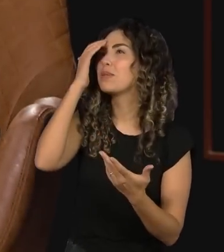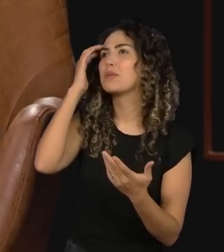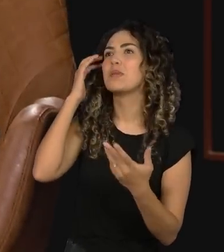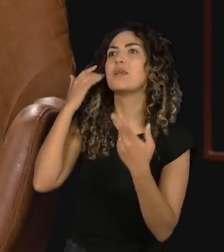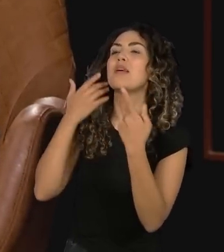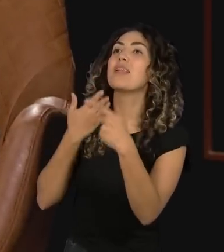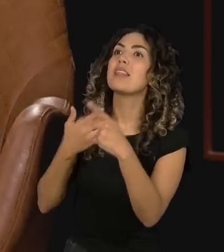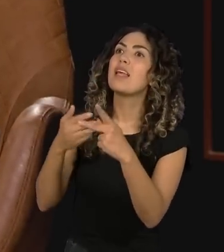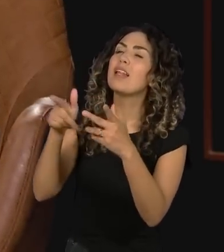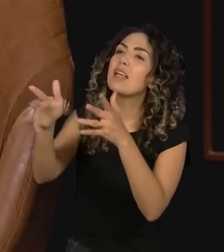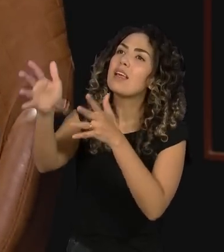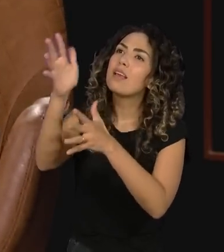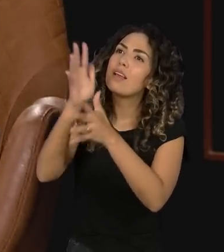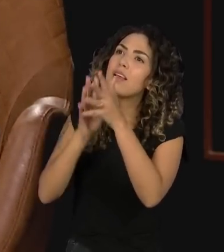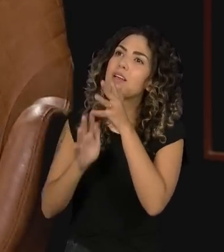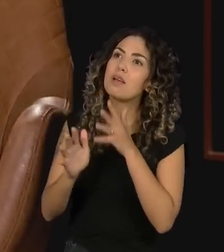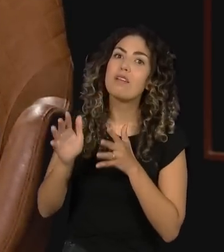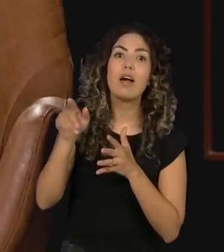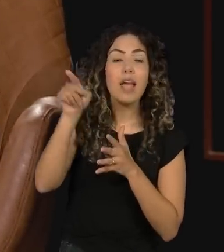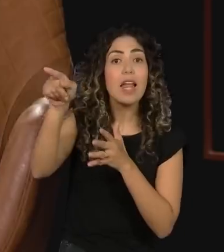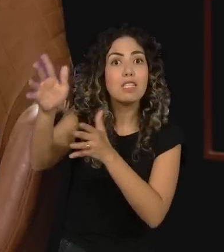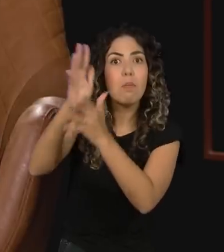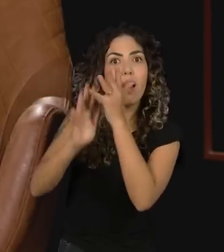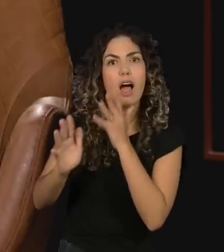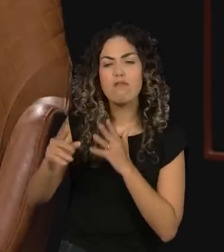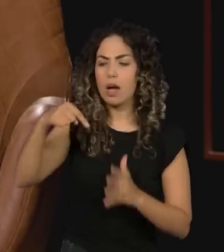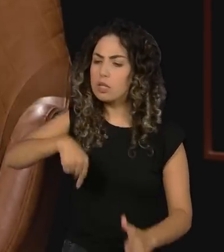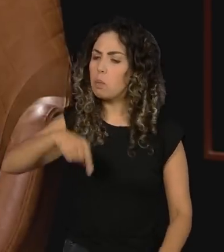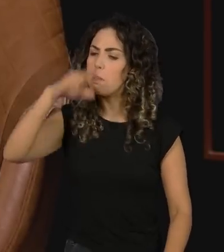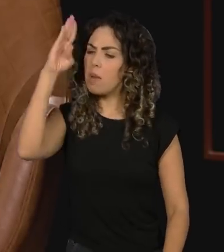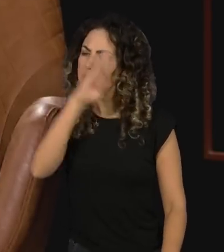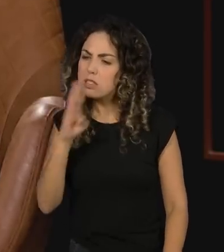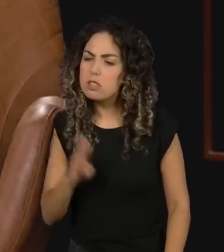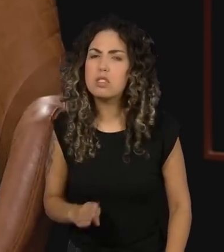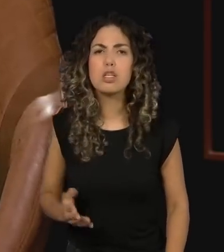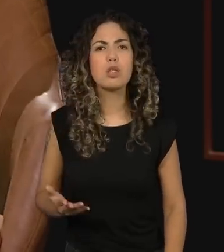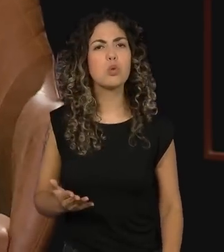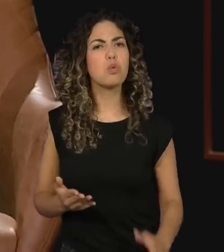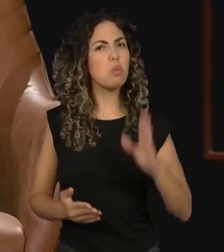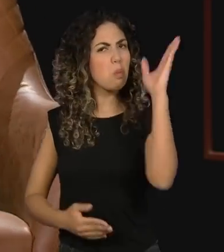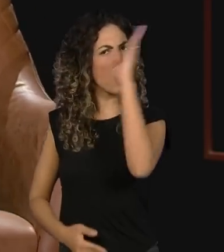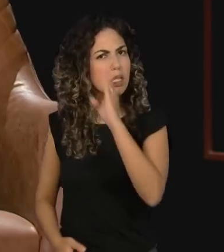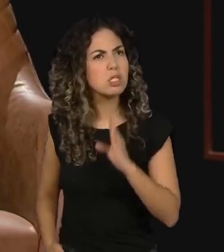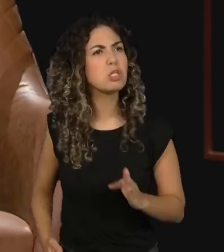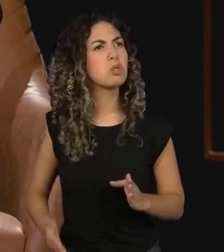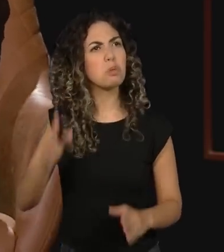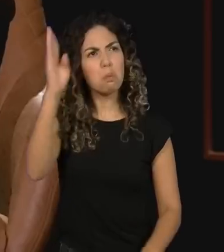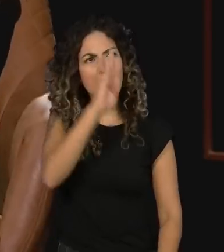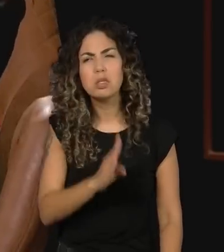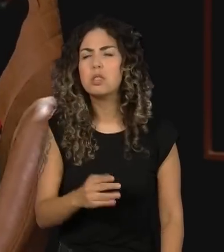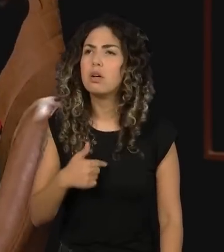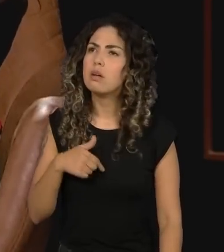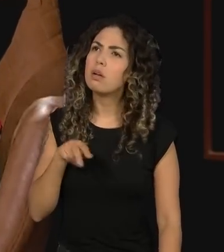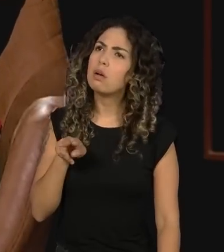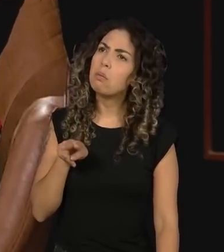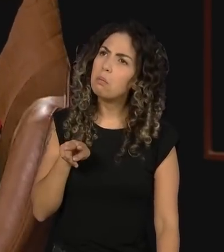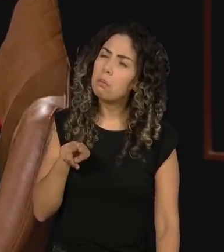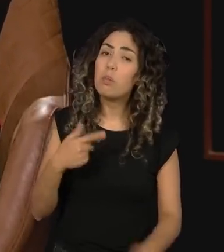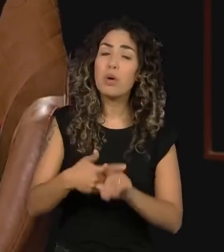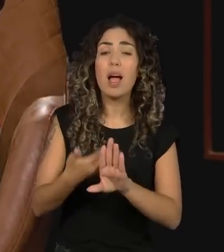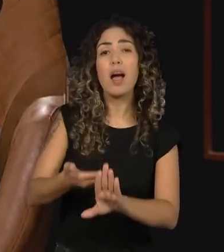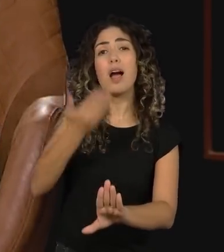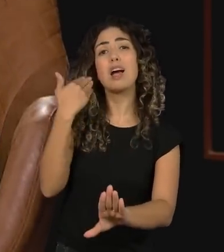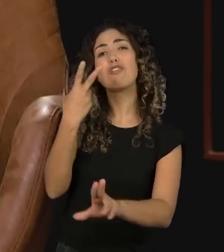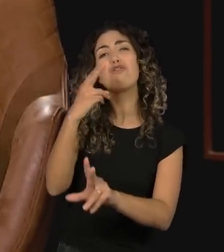me falar sobre esse lugar do Brasil, do brasileiro, de uma forma nova. Quando eu conheci lá atrás, 20 anos